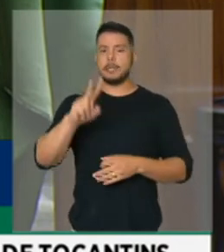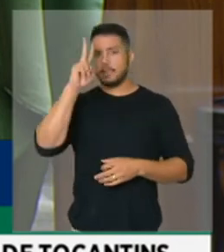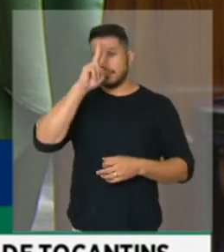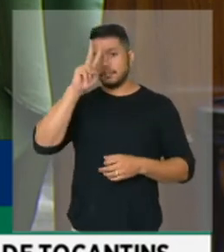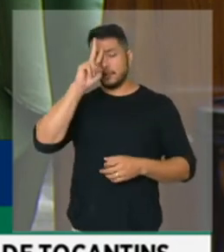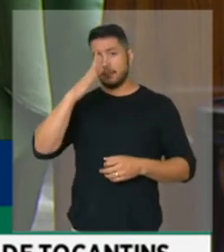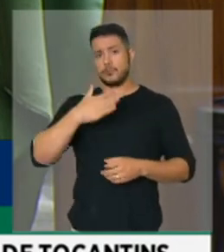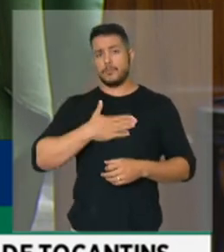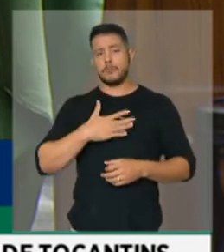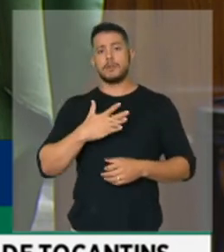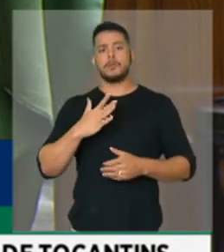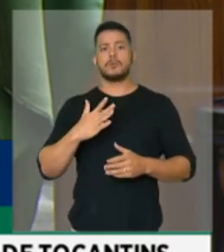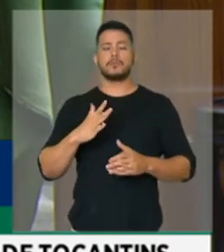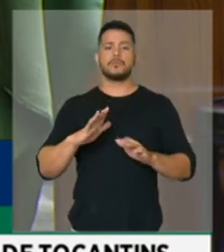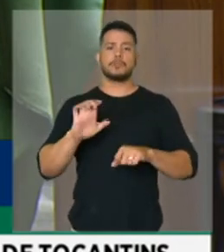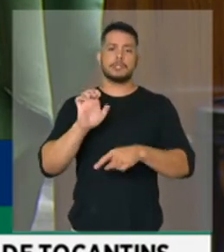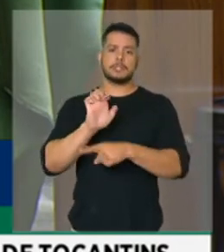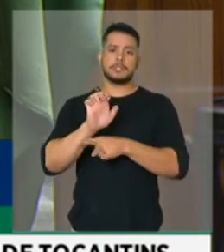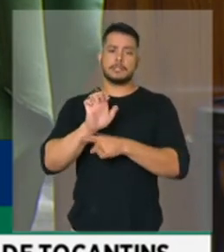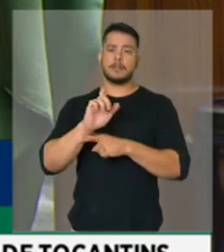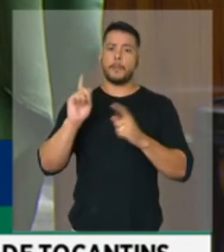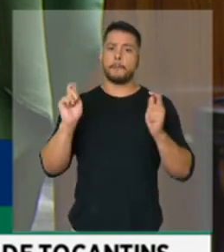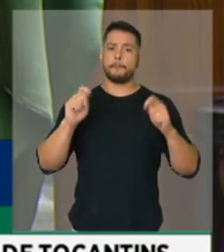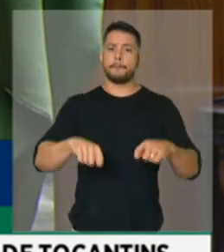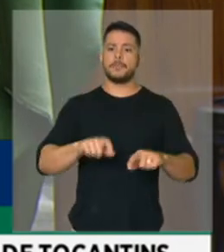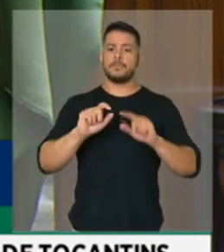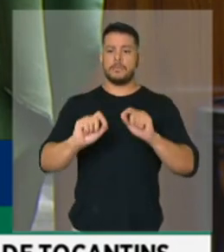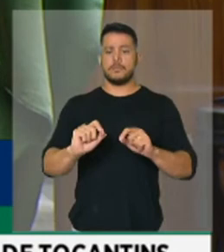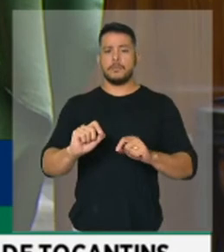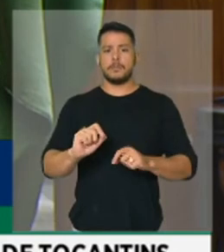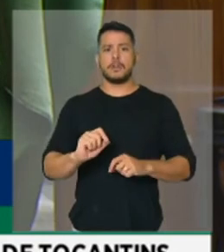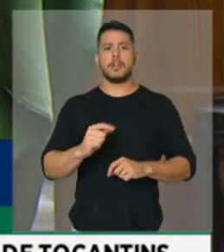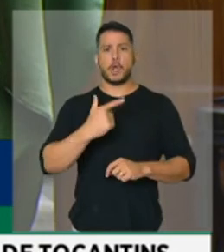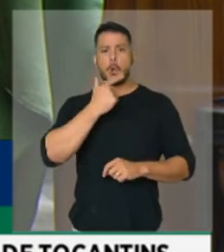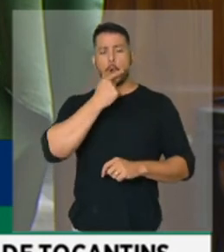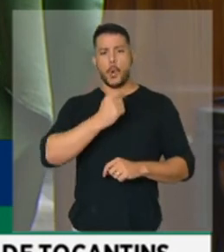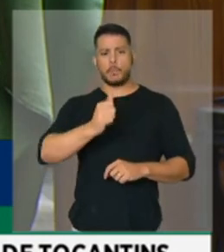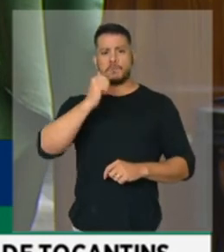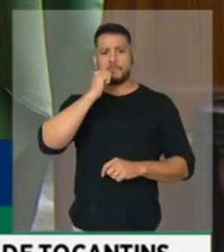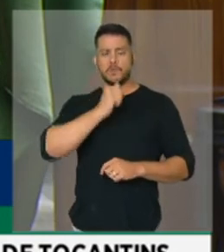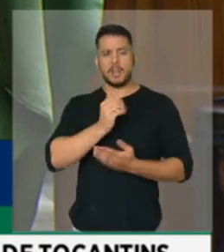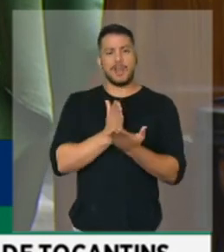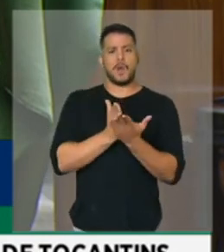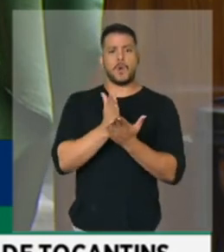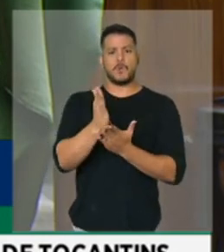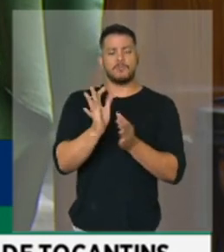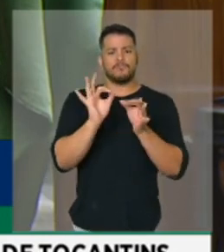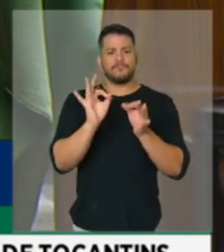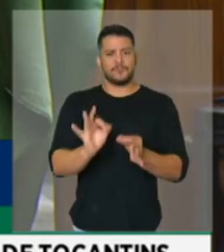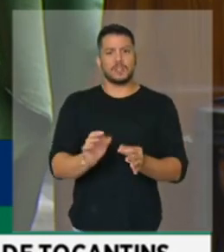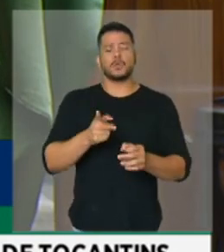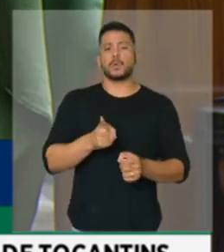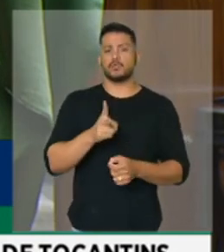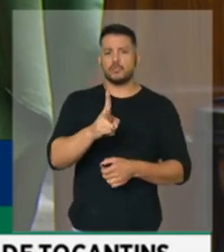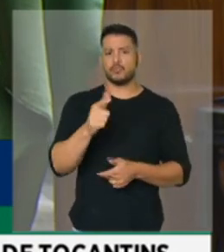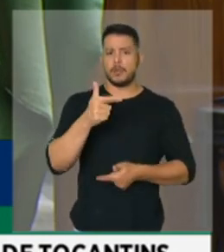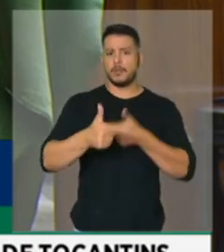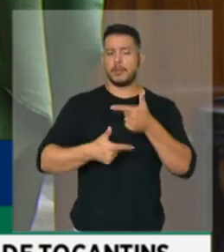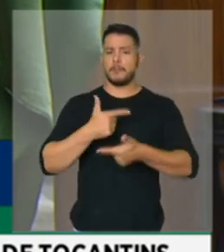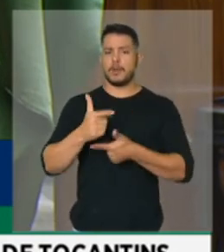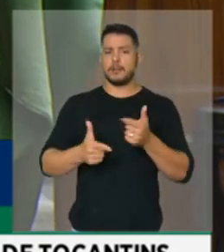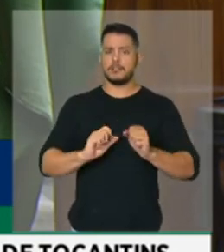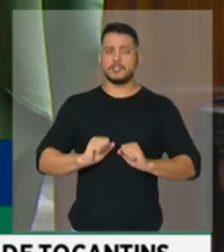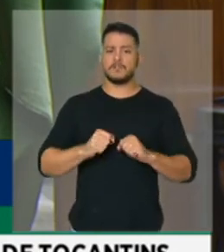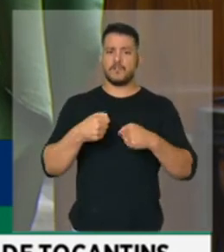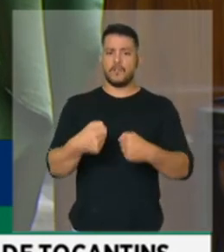história do Tocantins continue a ser escrita por mãos de homens e mulheres honrados, decentes e não injustiçados. E dessa